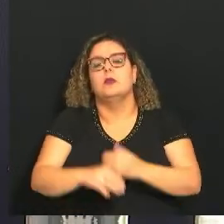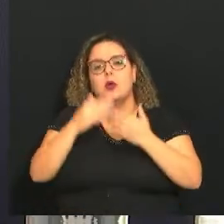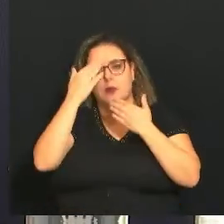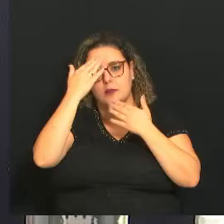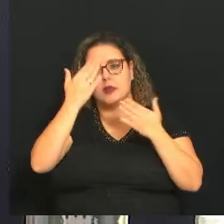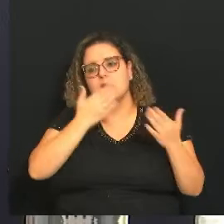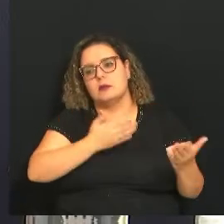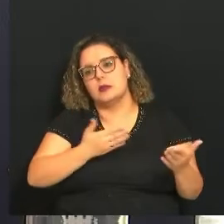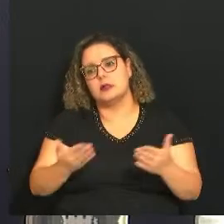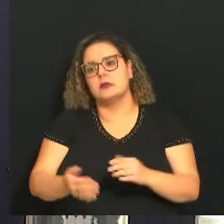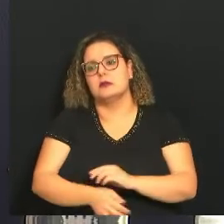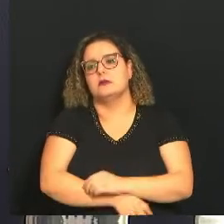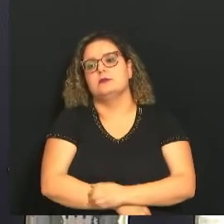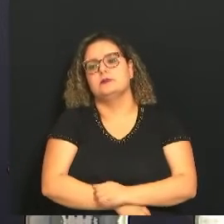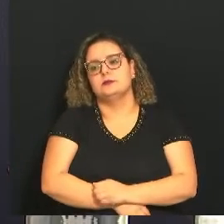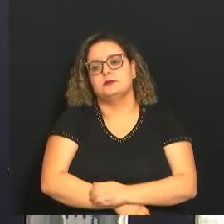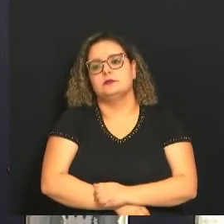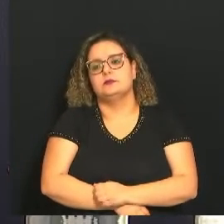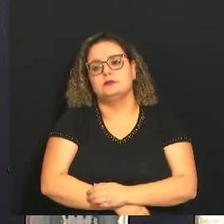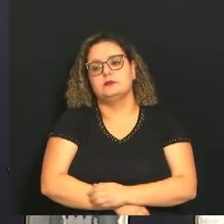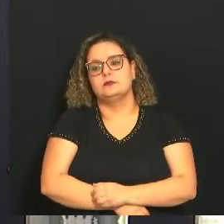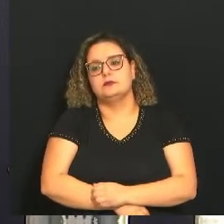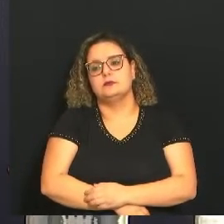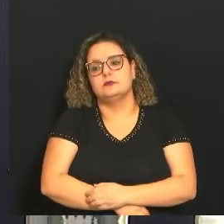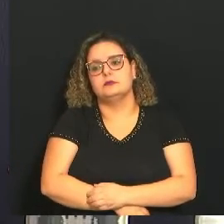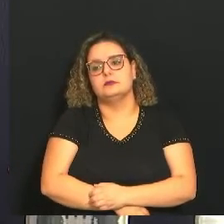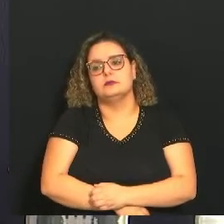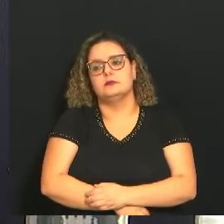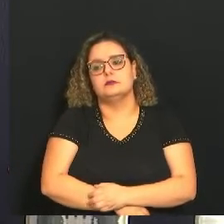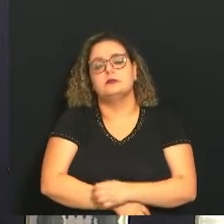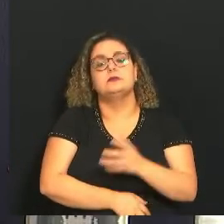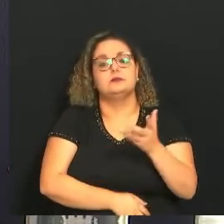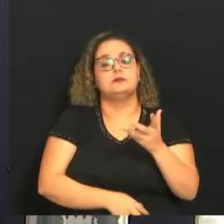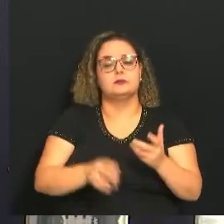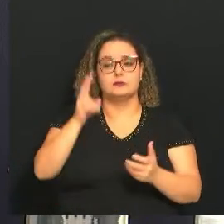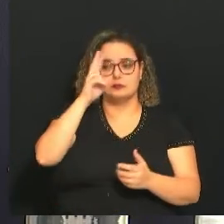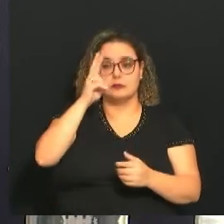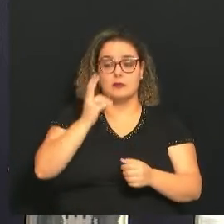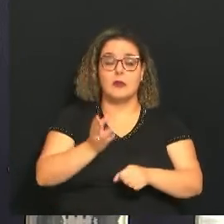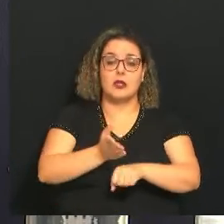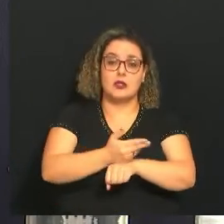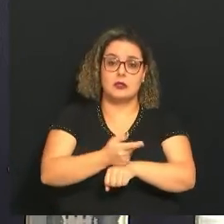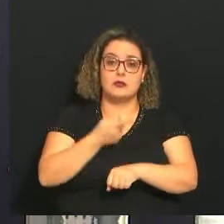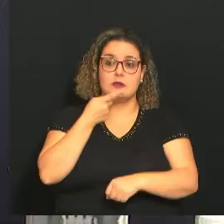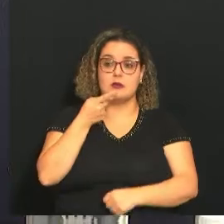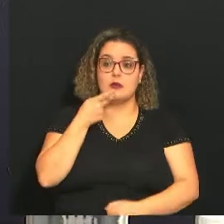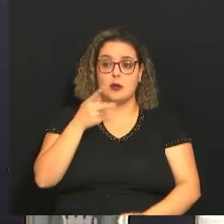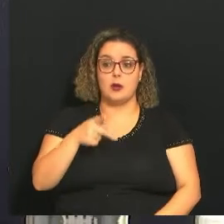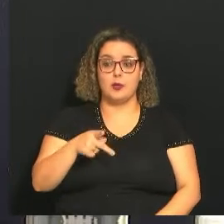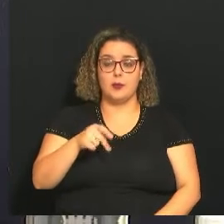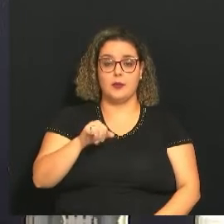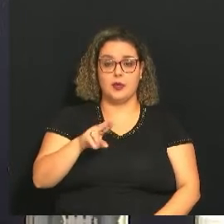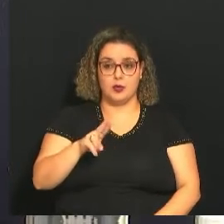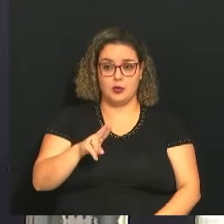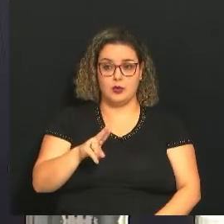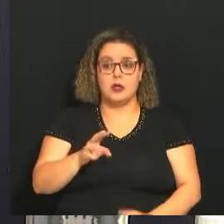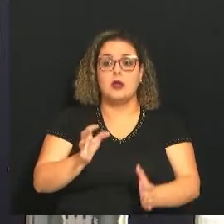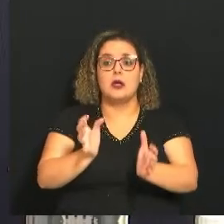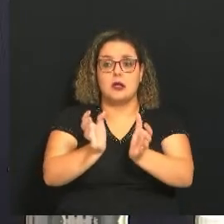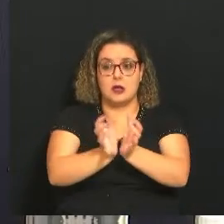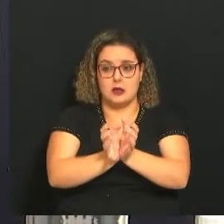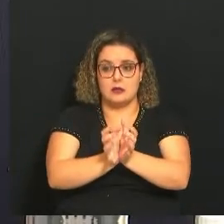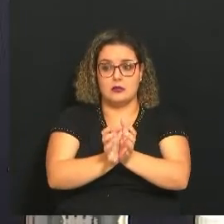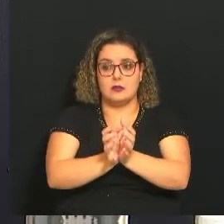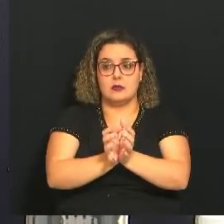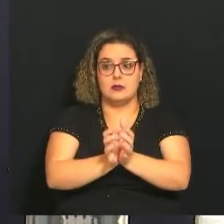disposição. Quero dizer que, lembrar, antes de passar para o fio, que essa comissão ela é composta